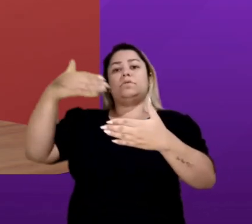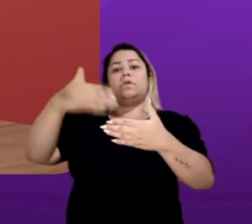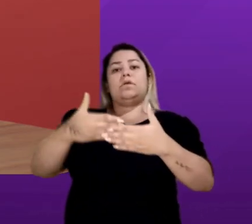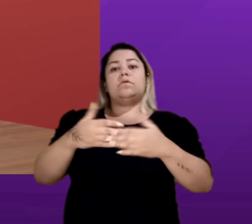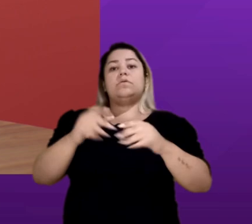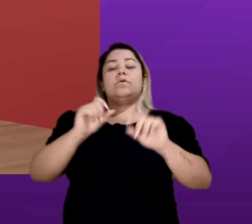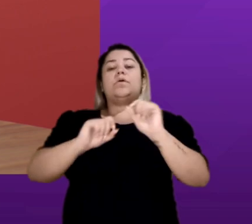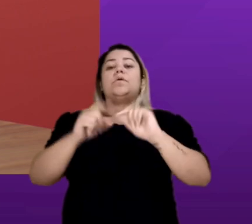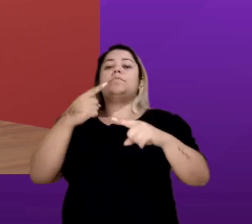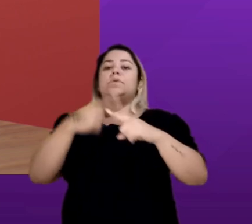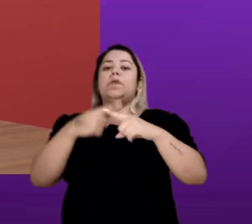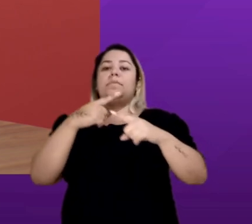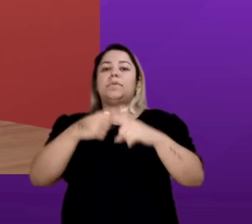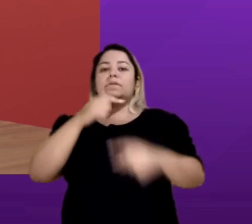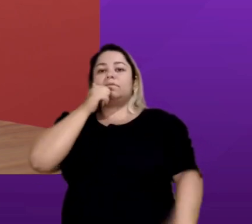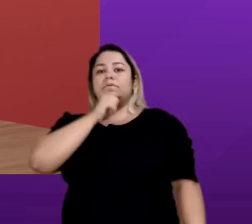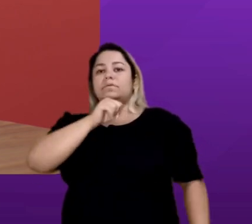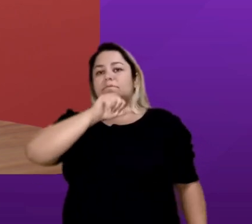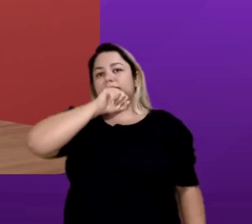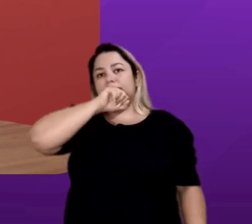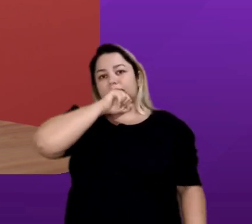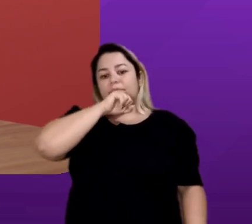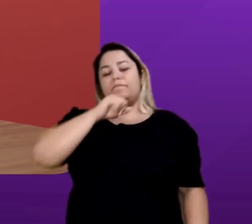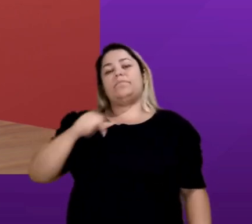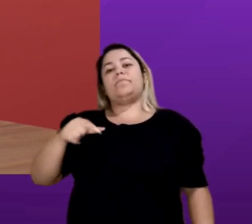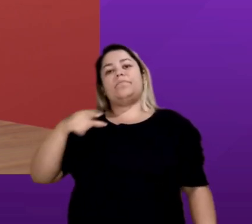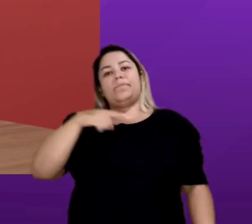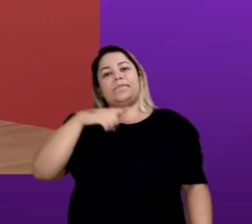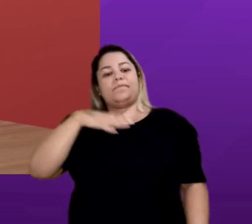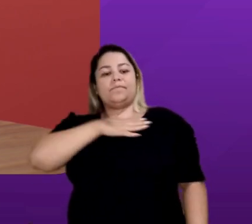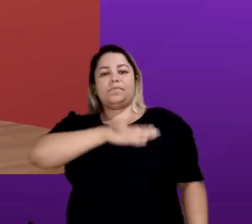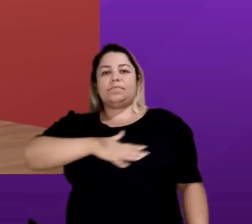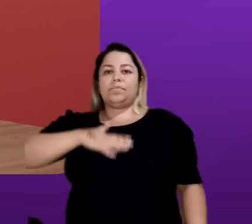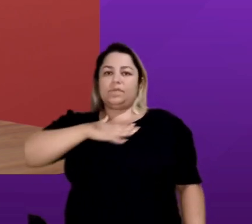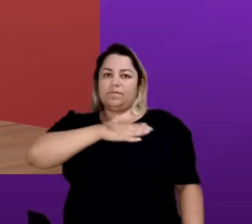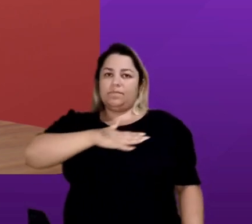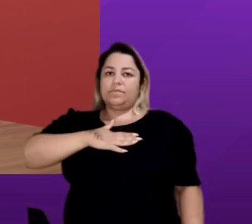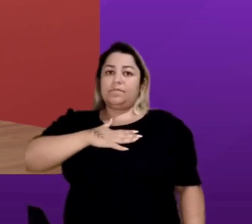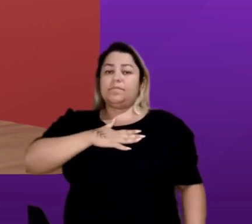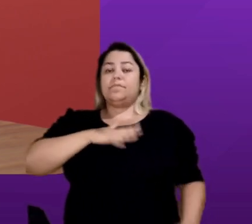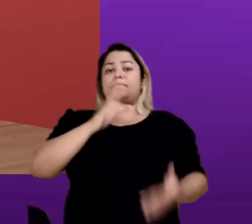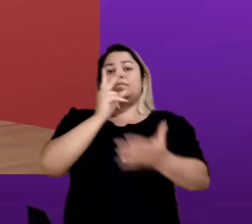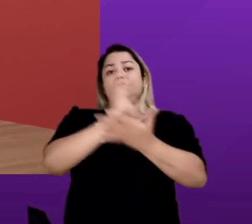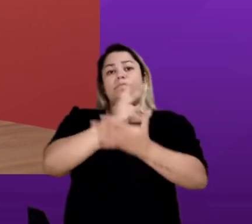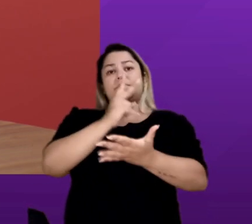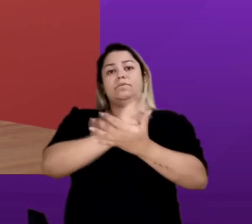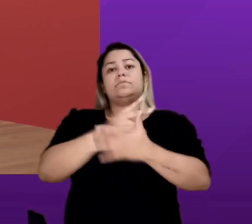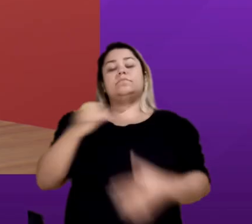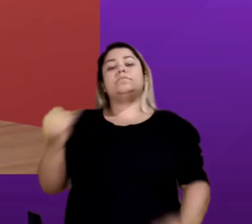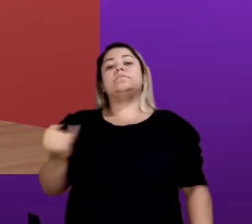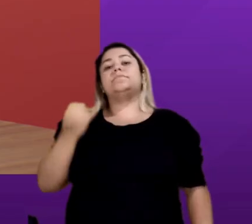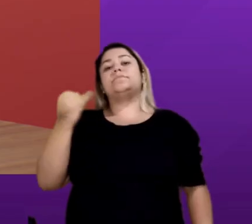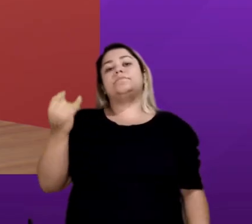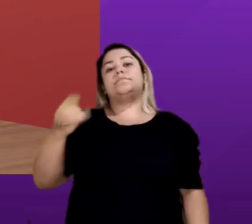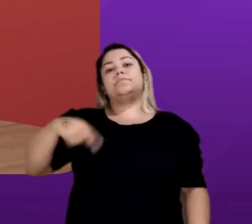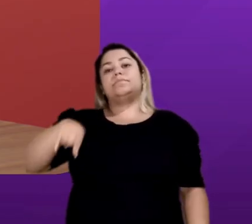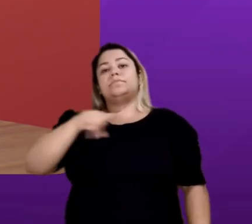porque a maternidade, para ser algo assim prazeroso mesmo, é muito importante que a gente